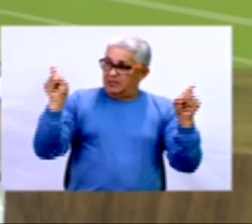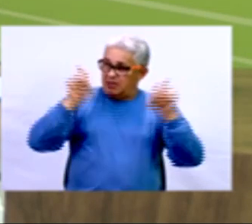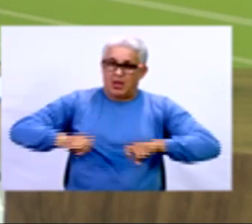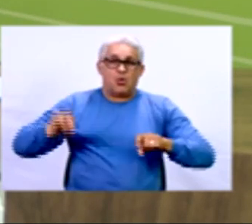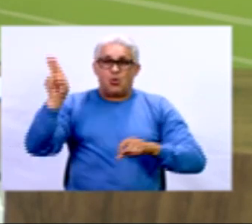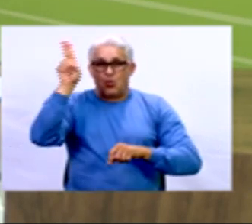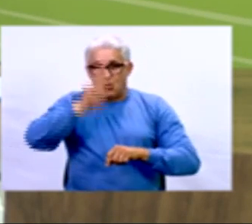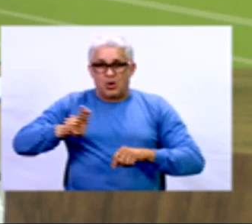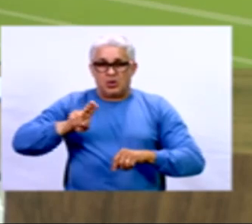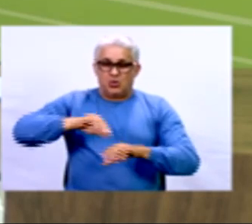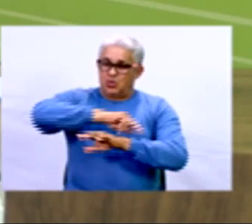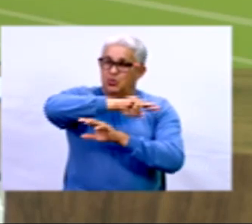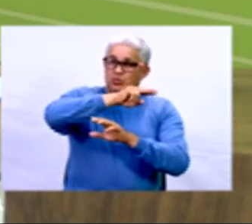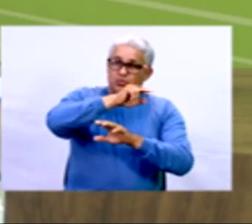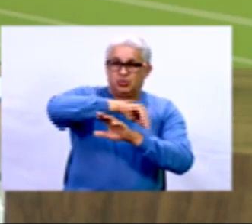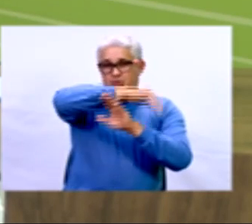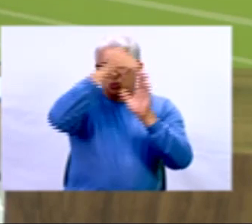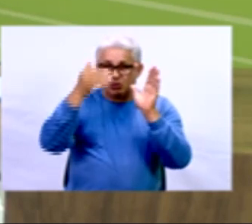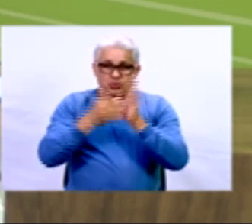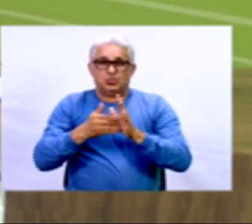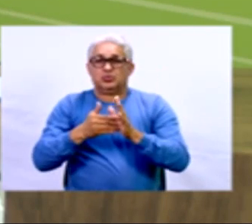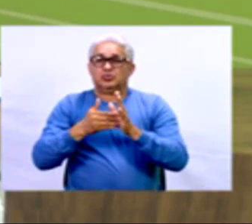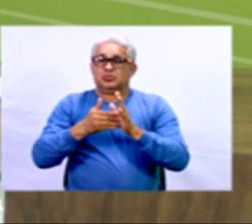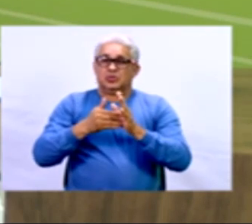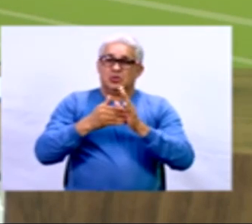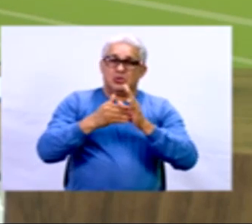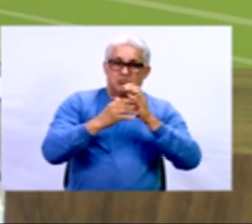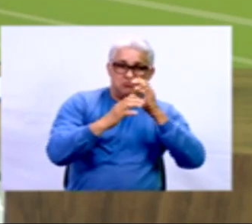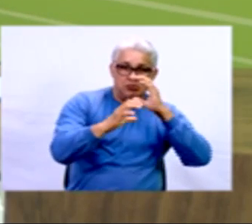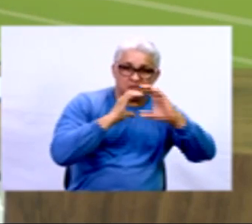recursos, todos os meios, e dessa maneira a gente